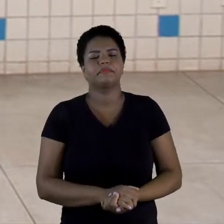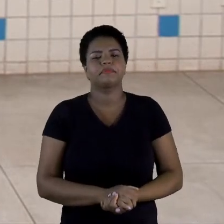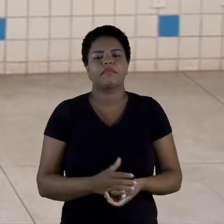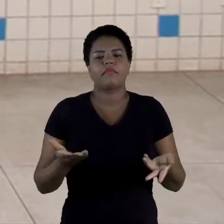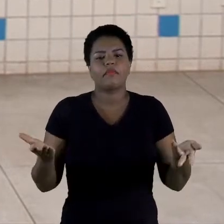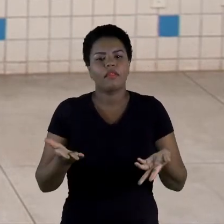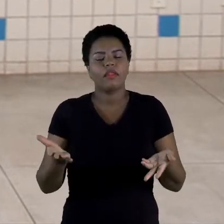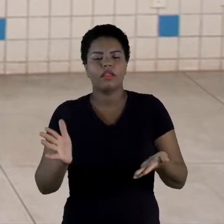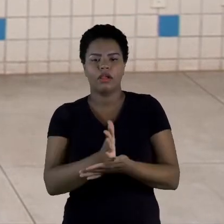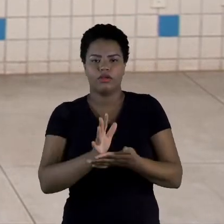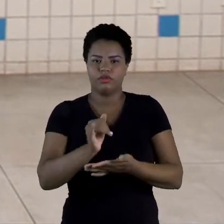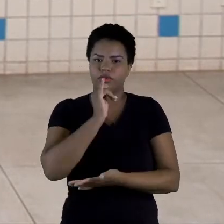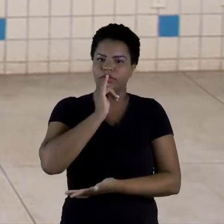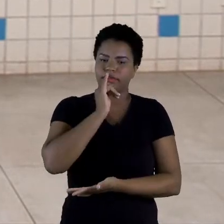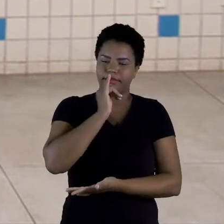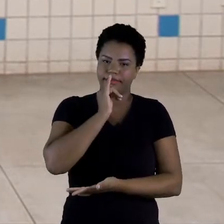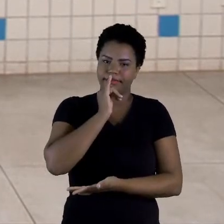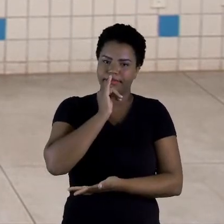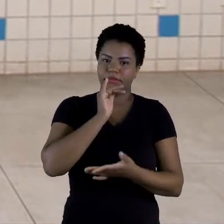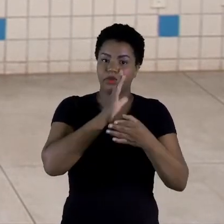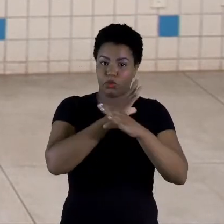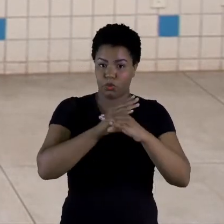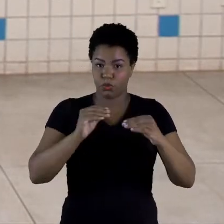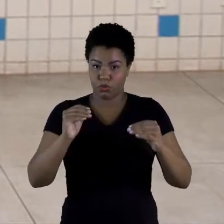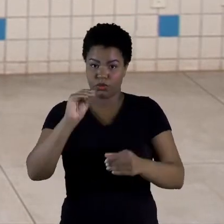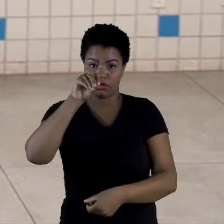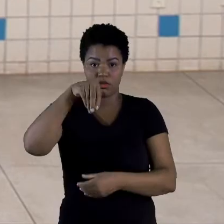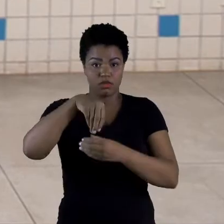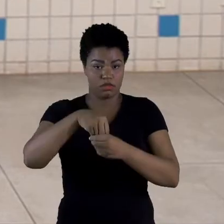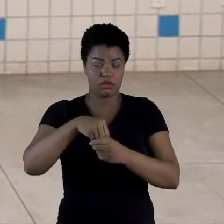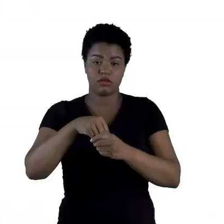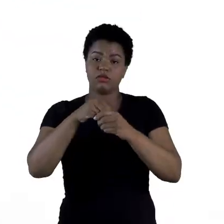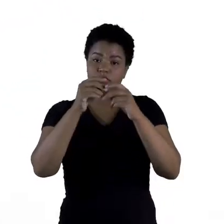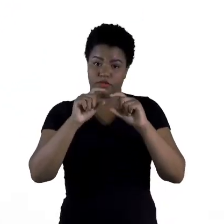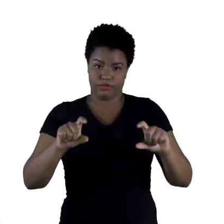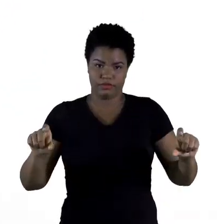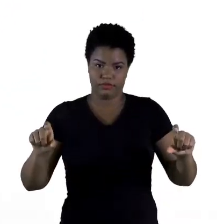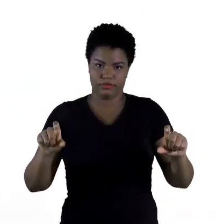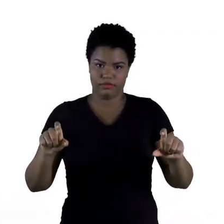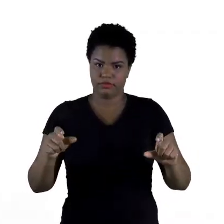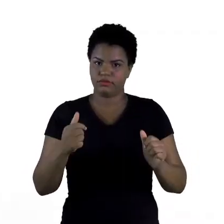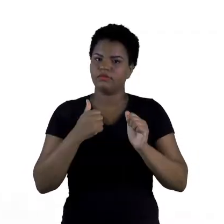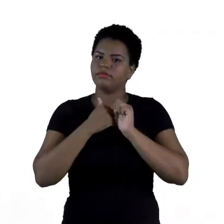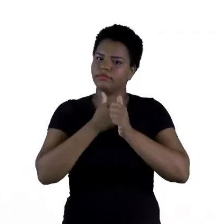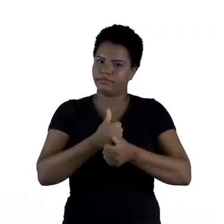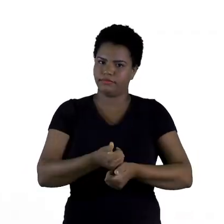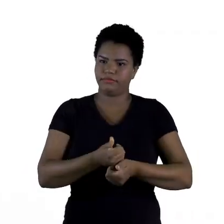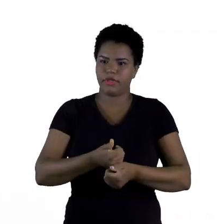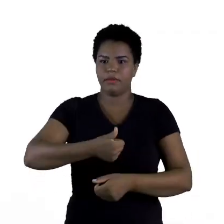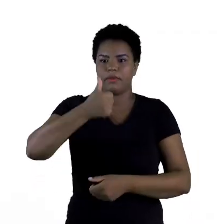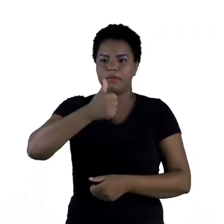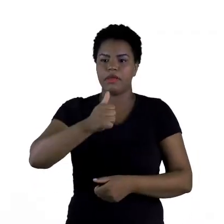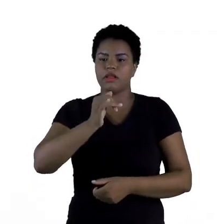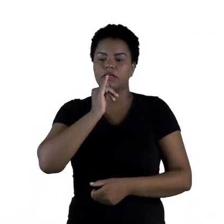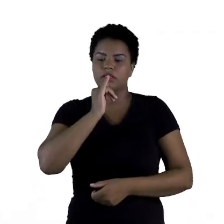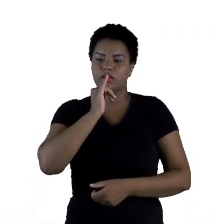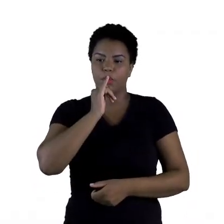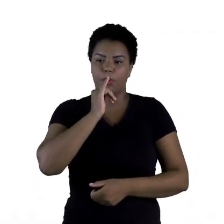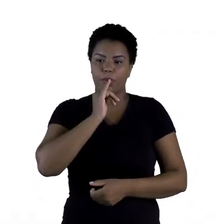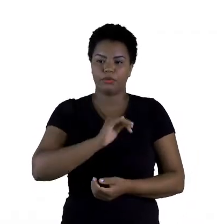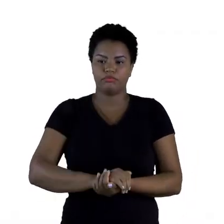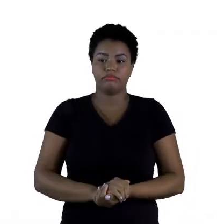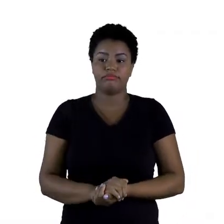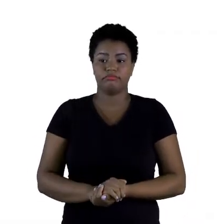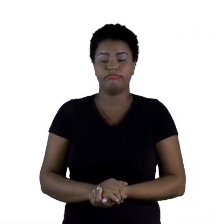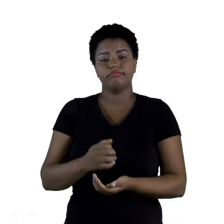alguns exemplos dessas conjunções dentro da frase. Acompanha. O primeiro exemplo nós temos: